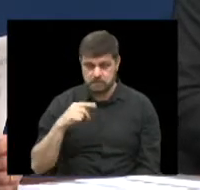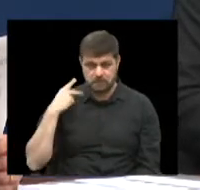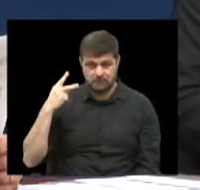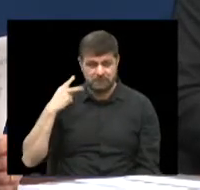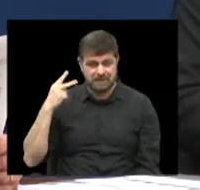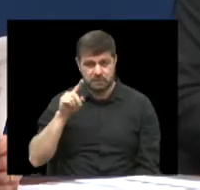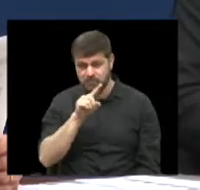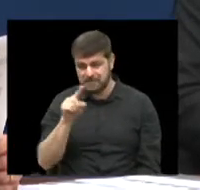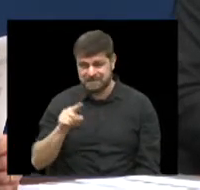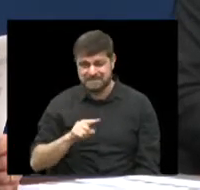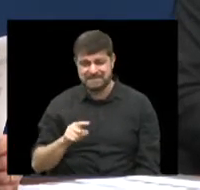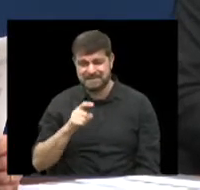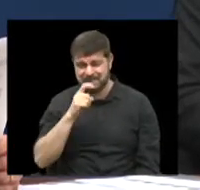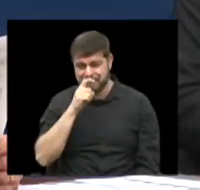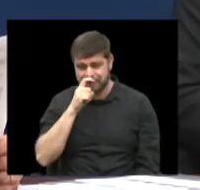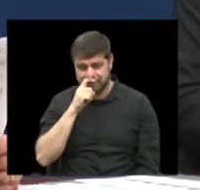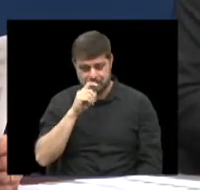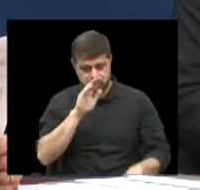80/2017, processo